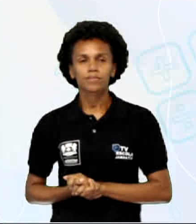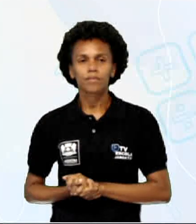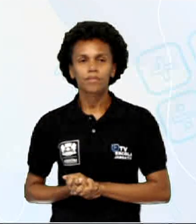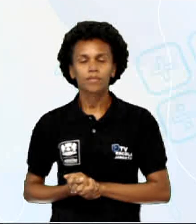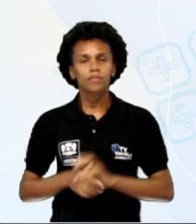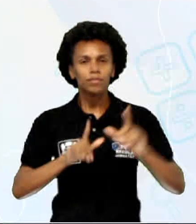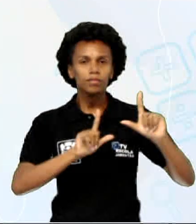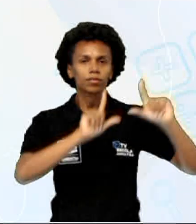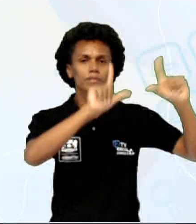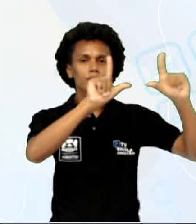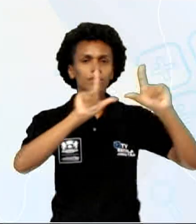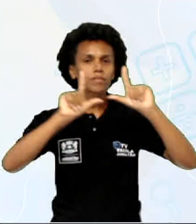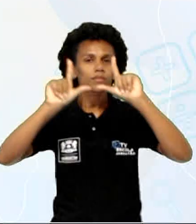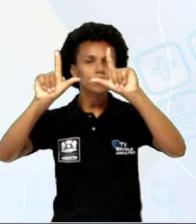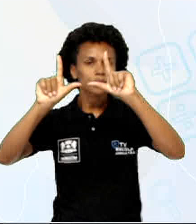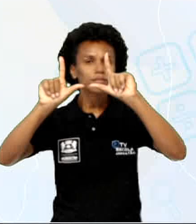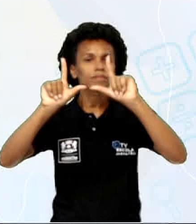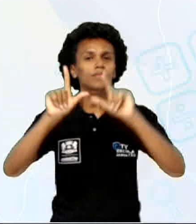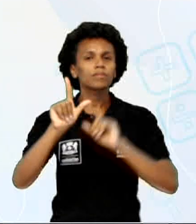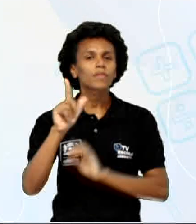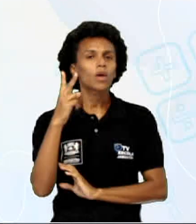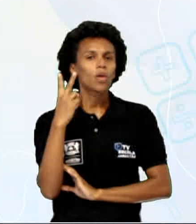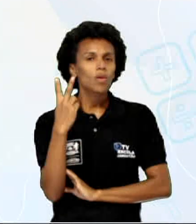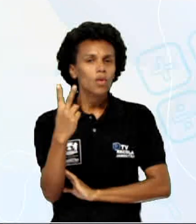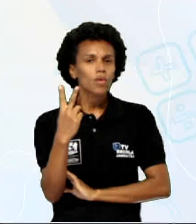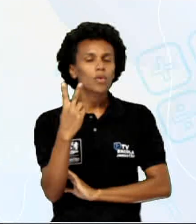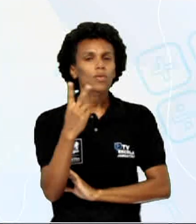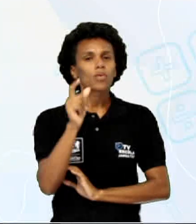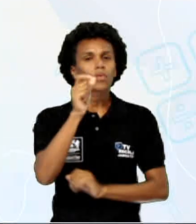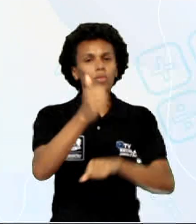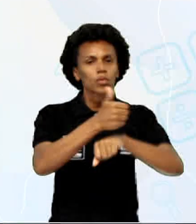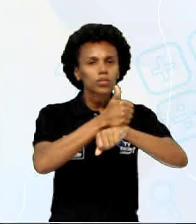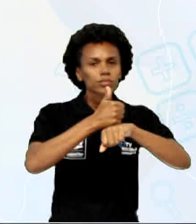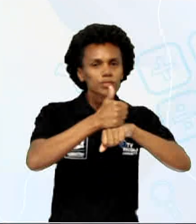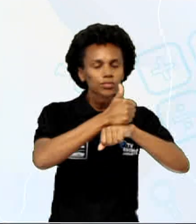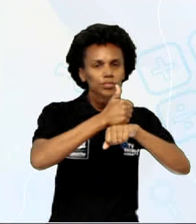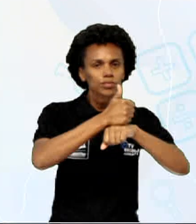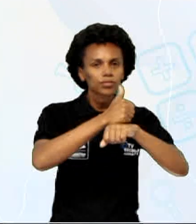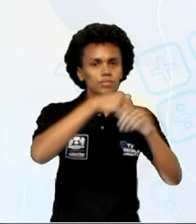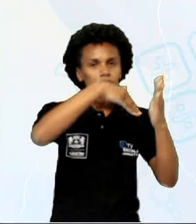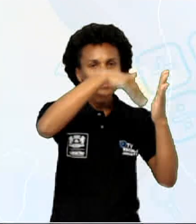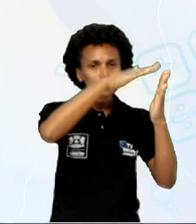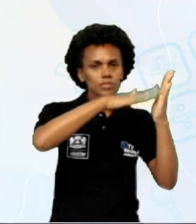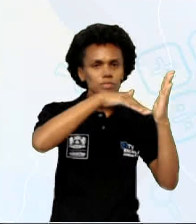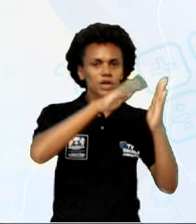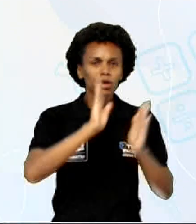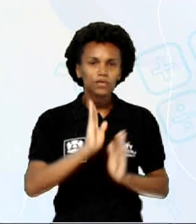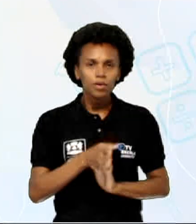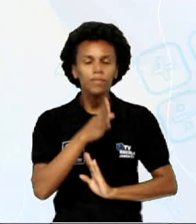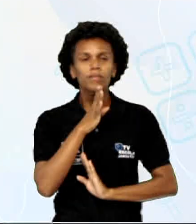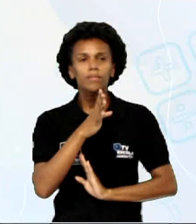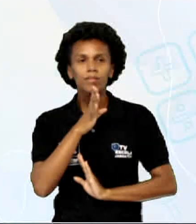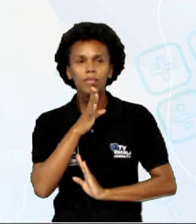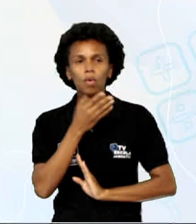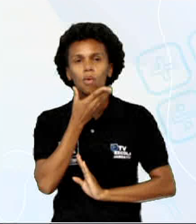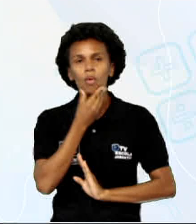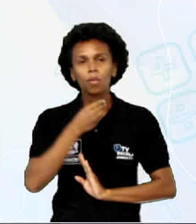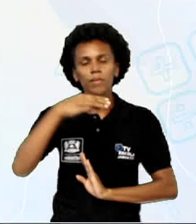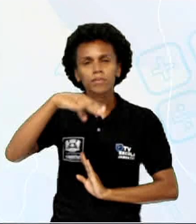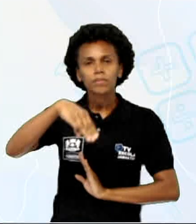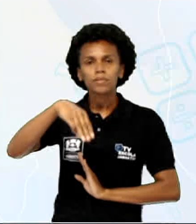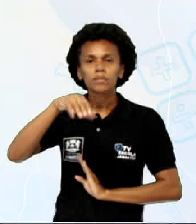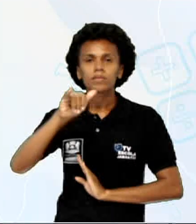primeira tela é a do Militão, né, que trabalha aqui as brincadeiras, e a outra tela é de Matisse, quando ele